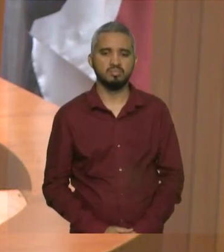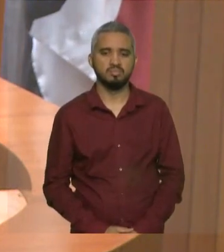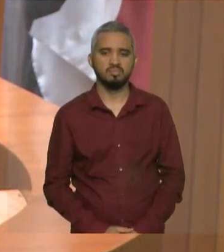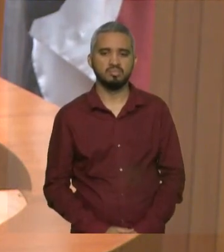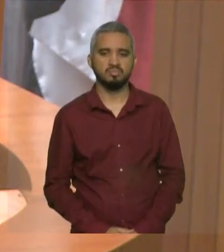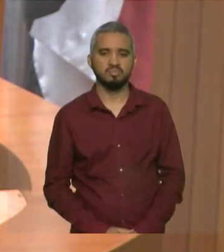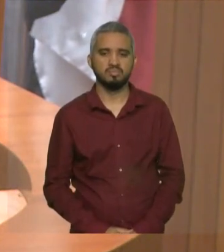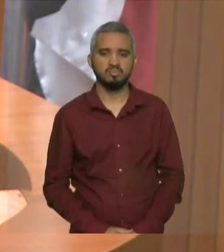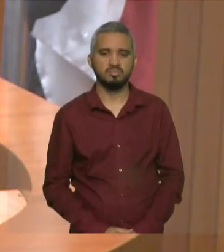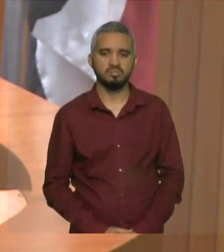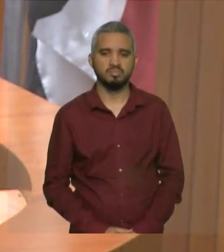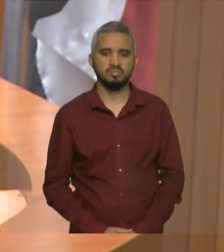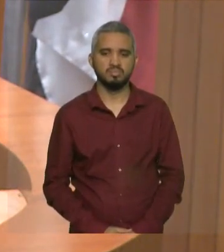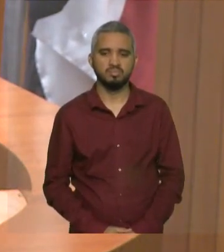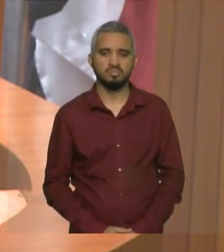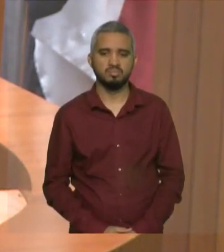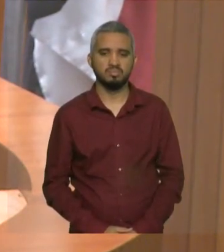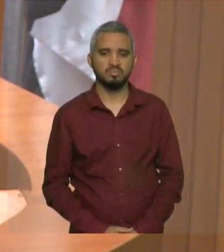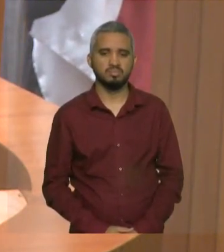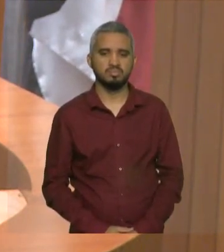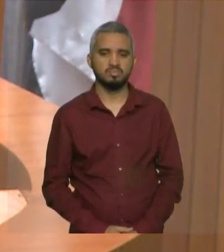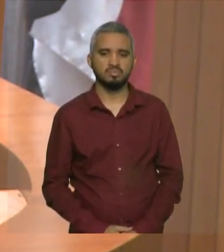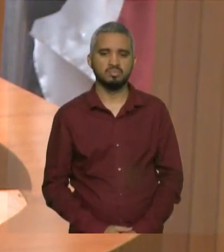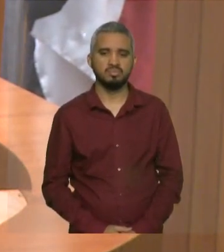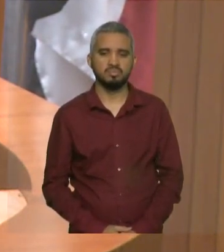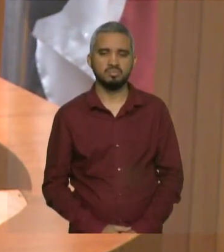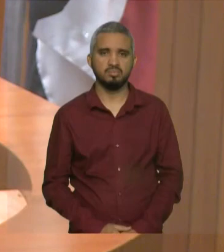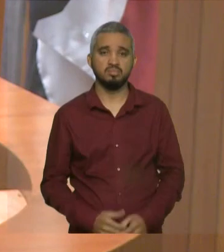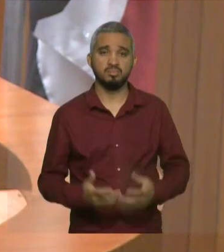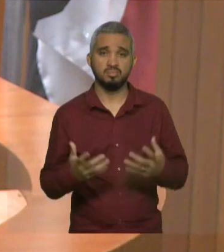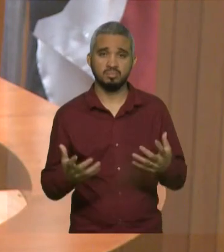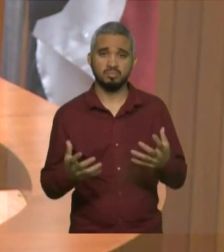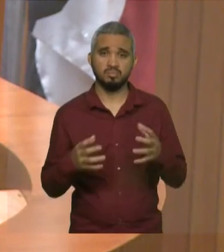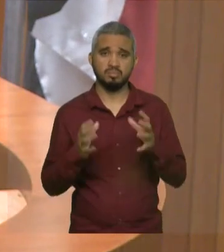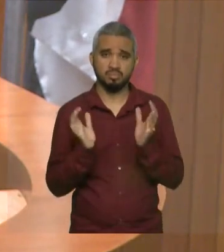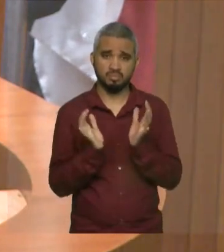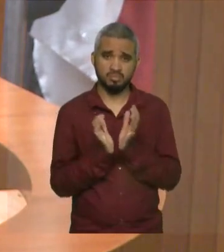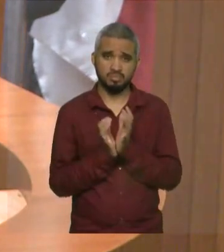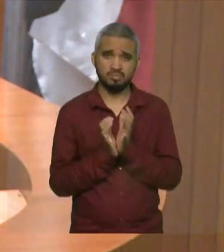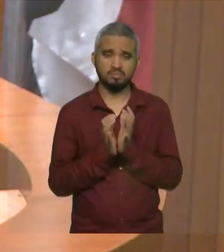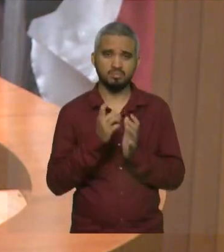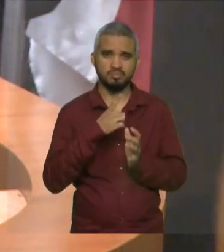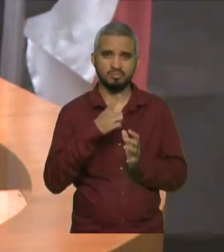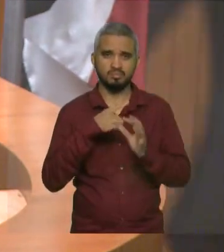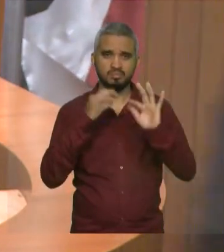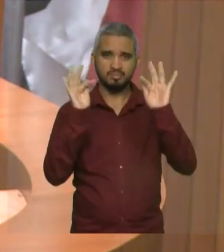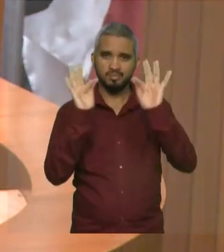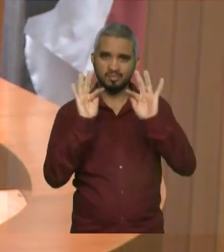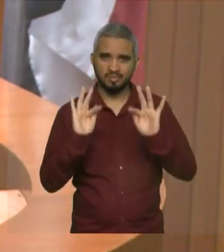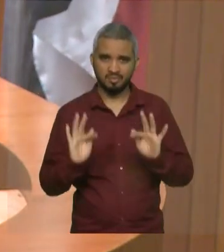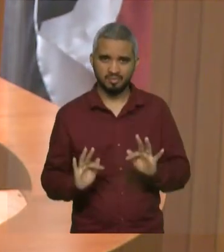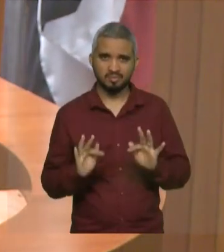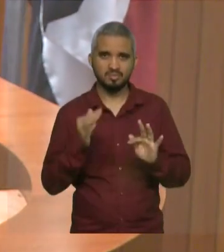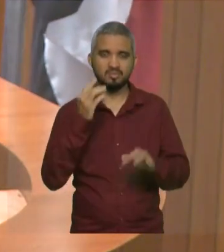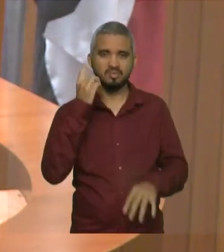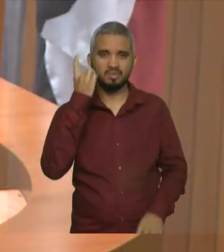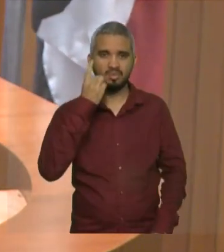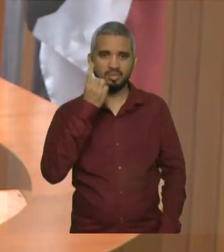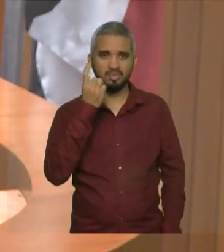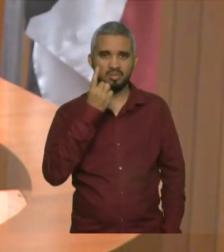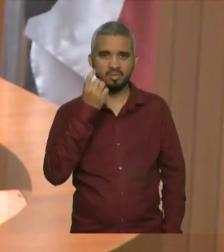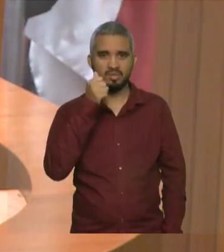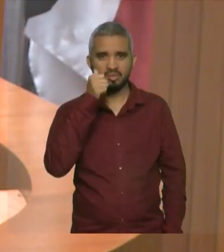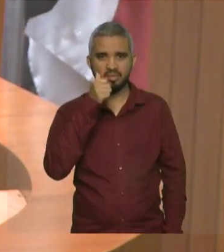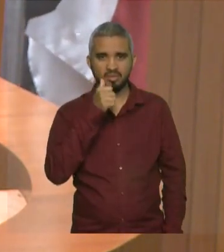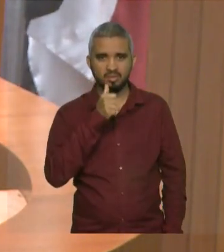E nós tivemos a felicidade da nossa deputada, candidata, deputada do